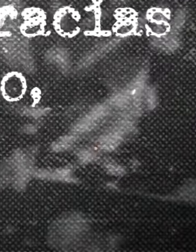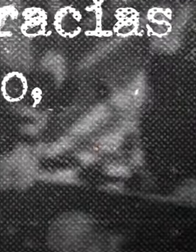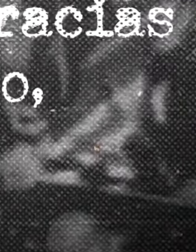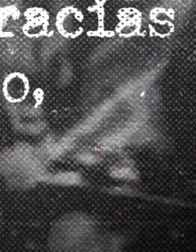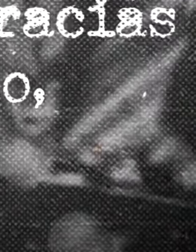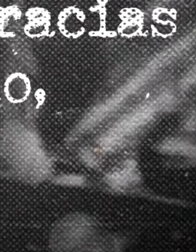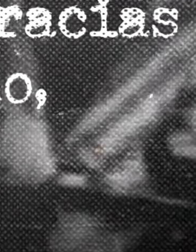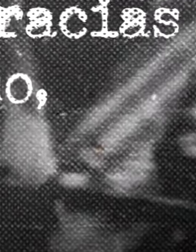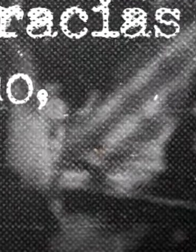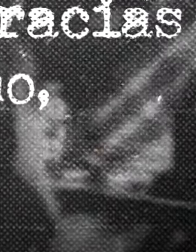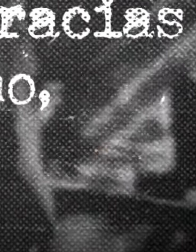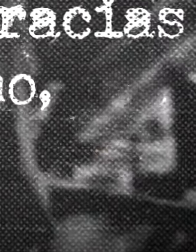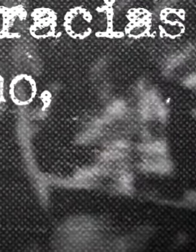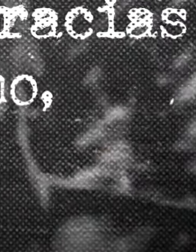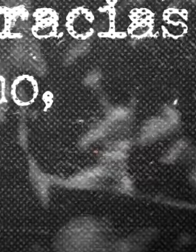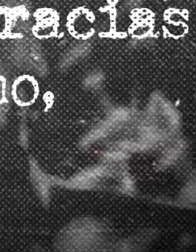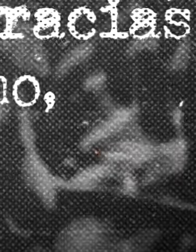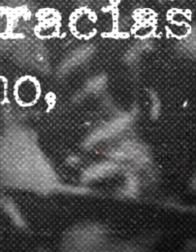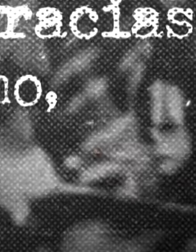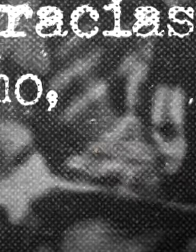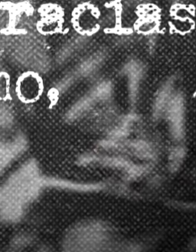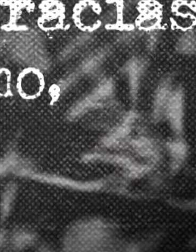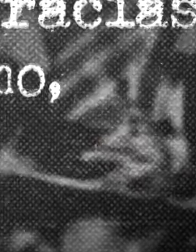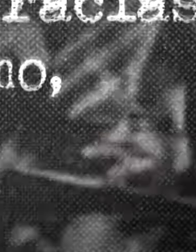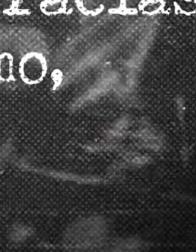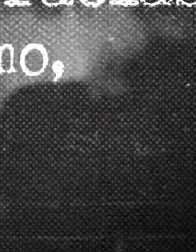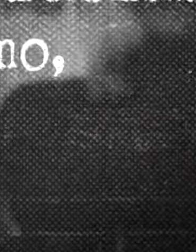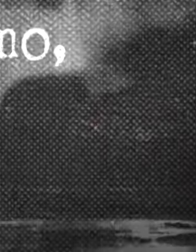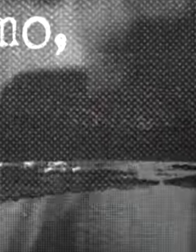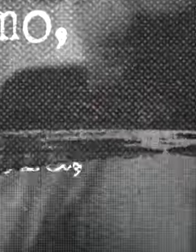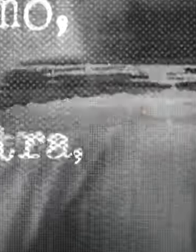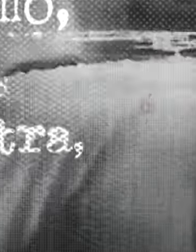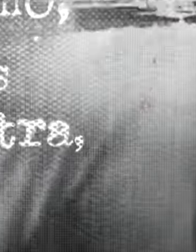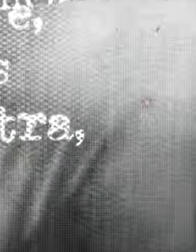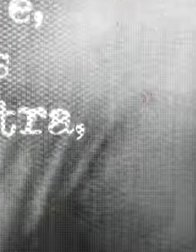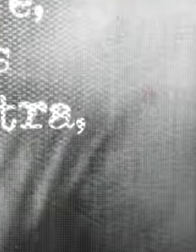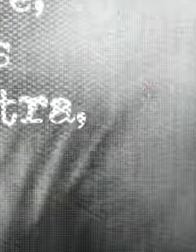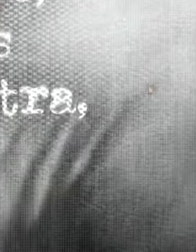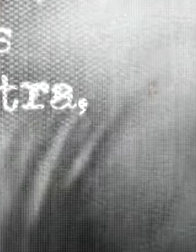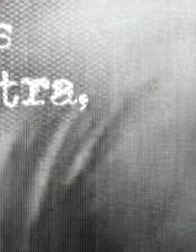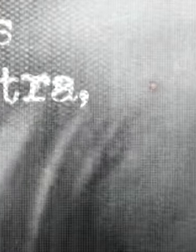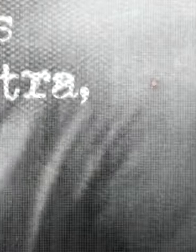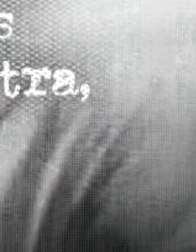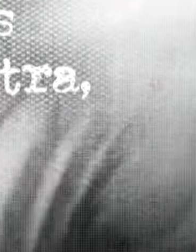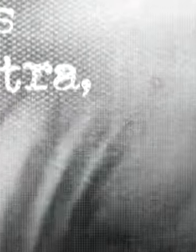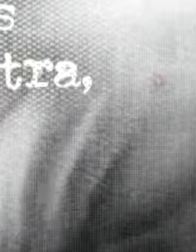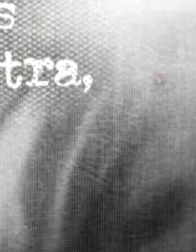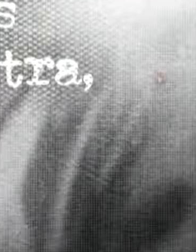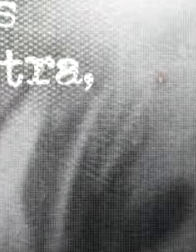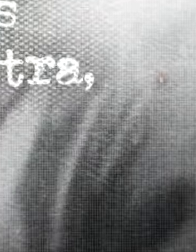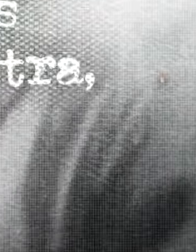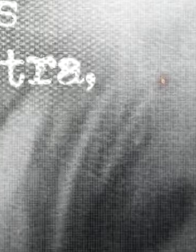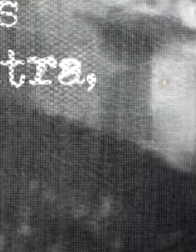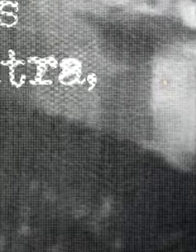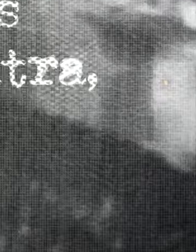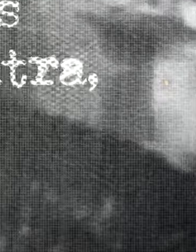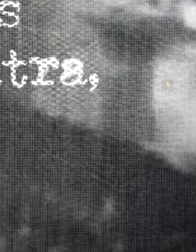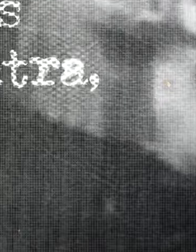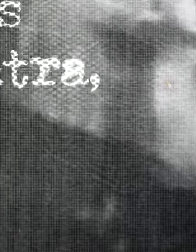se definir ao lado das democracias contra o nazifascismo, seja na batalha pela redemocratização